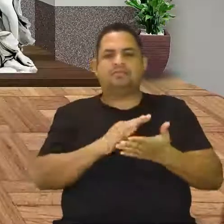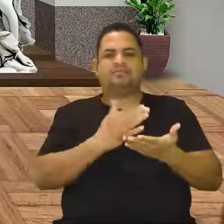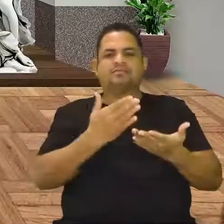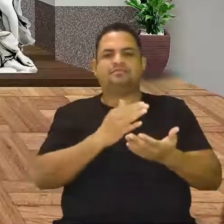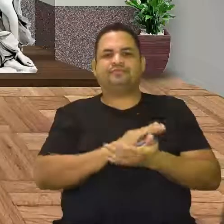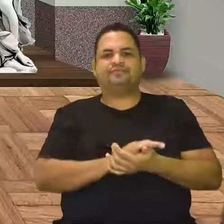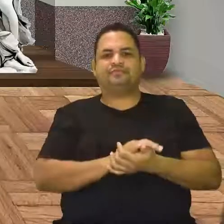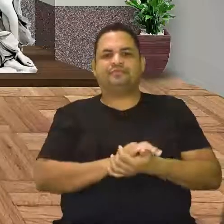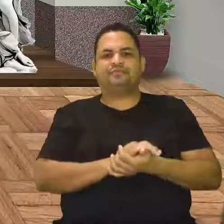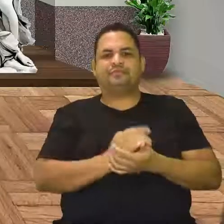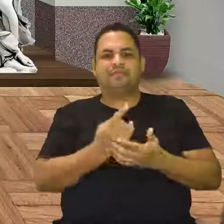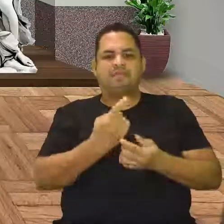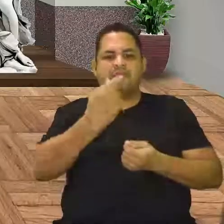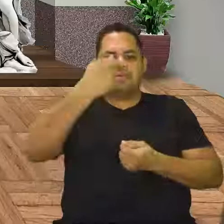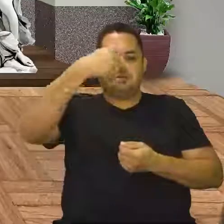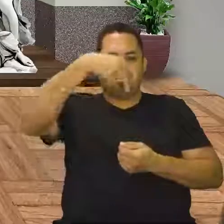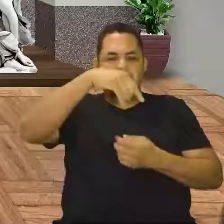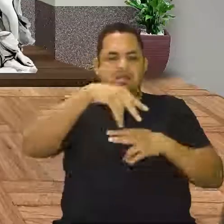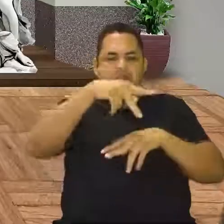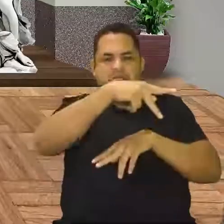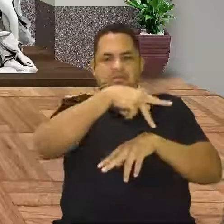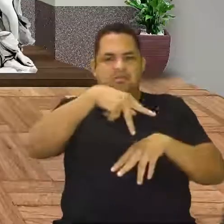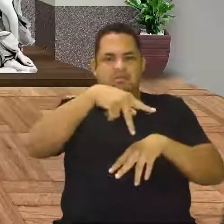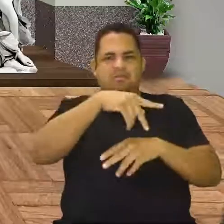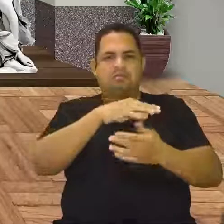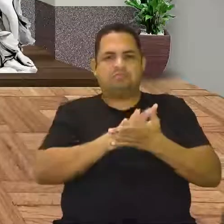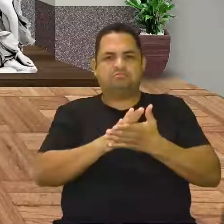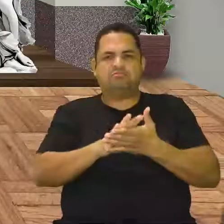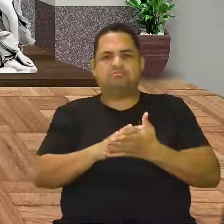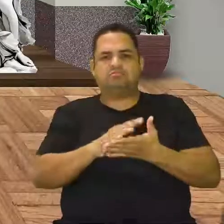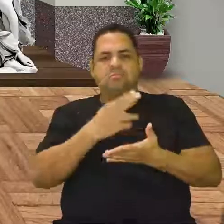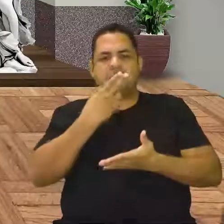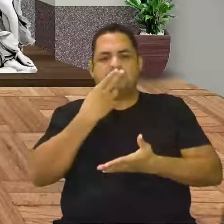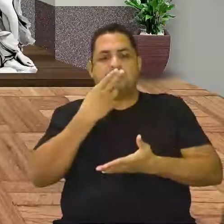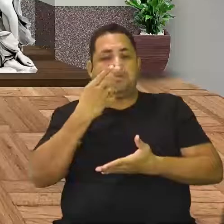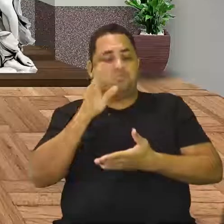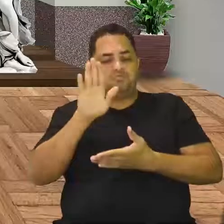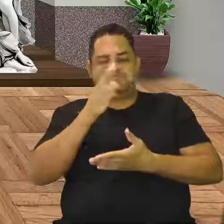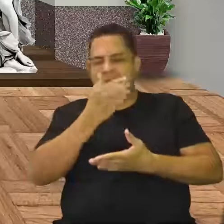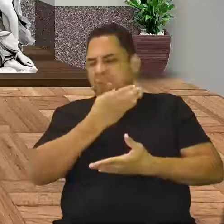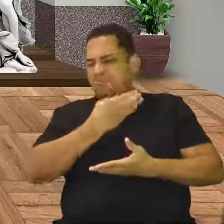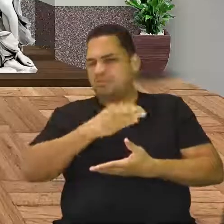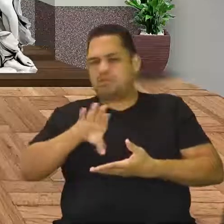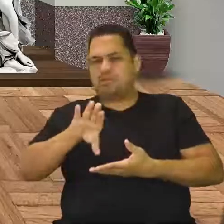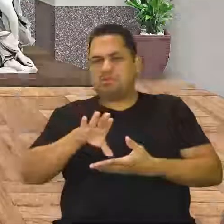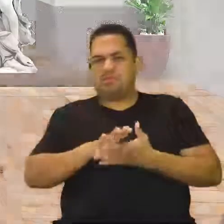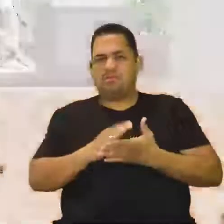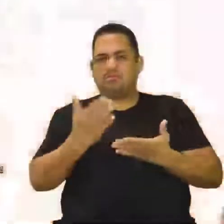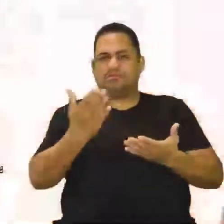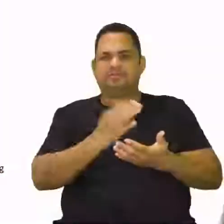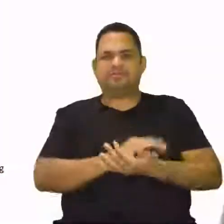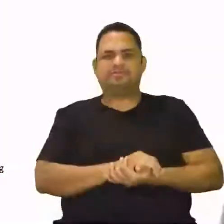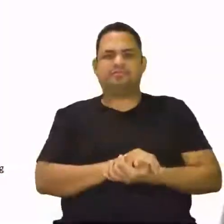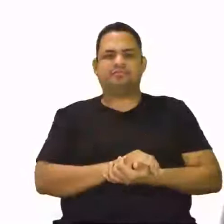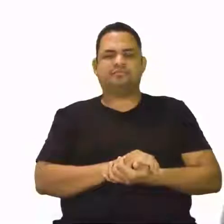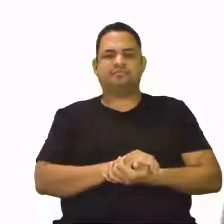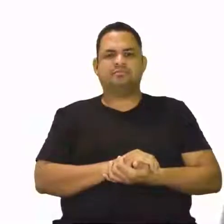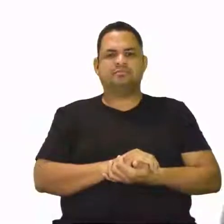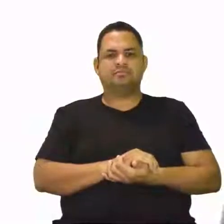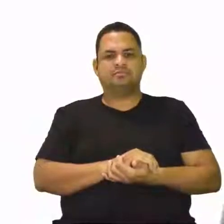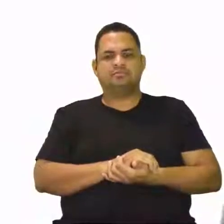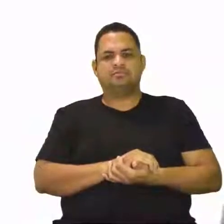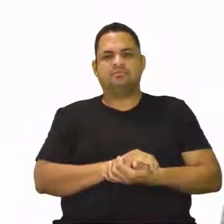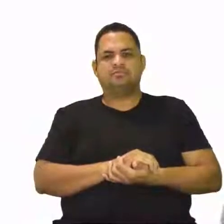morto é pendurar ele passar por último troféu Egito não queria isso e não no quadro vamos lá na